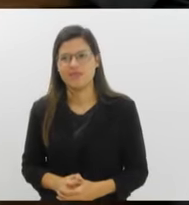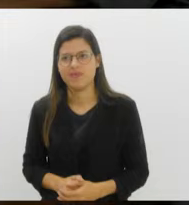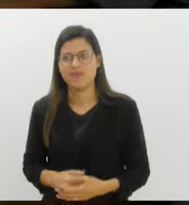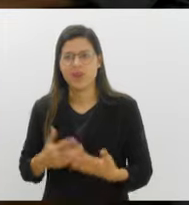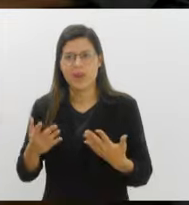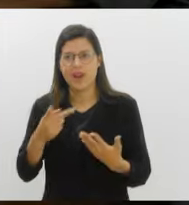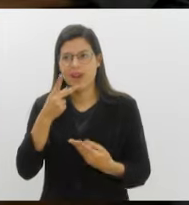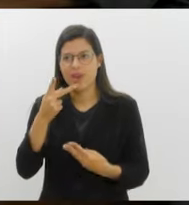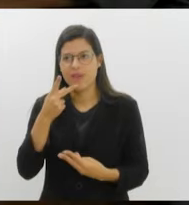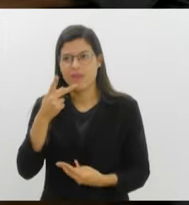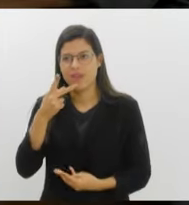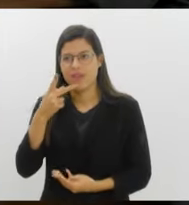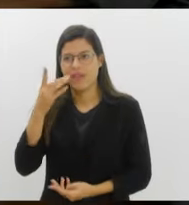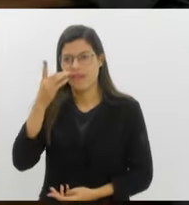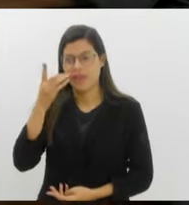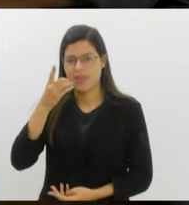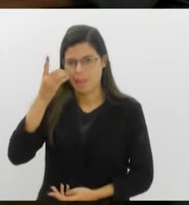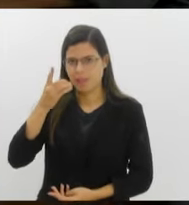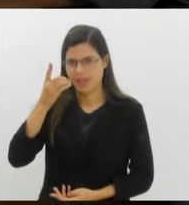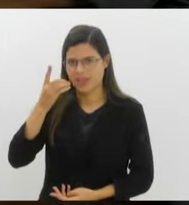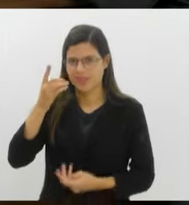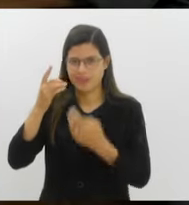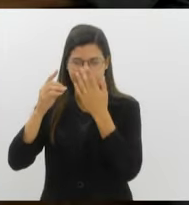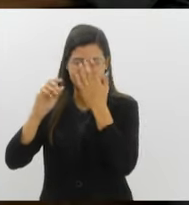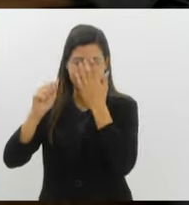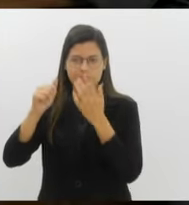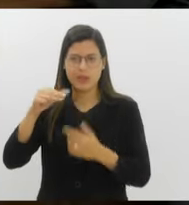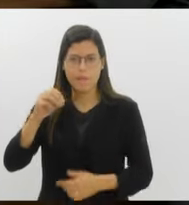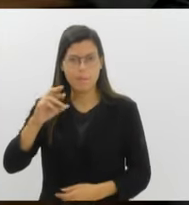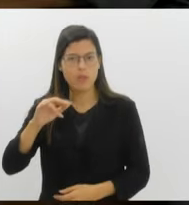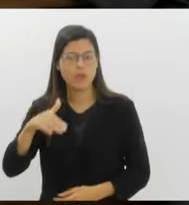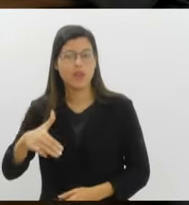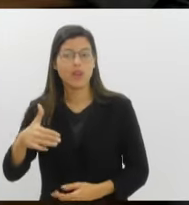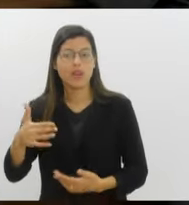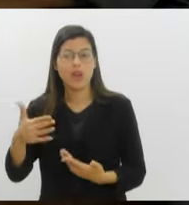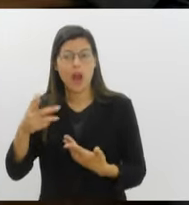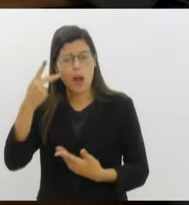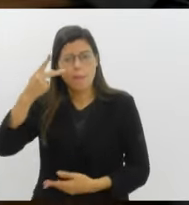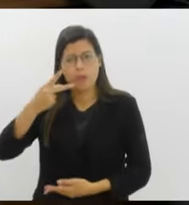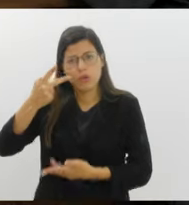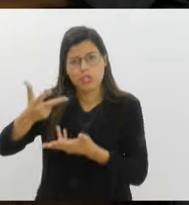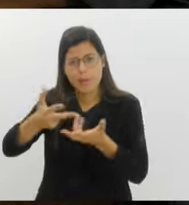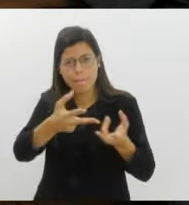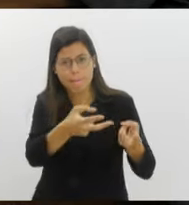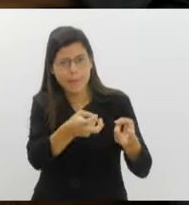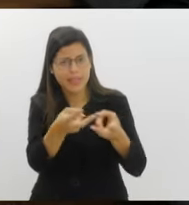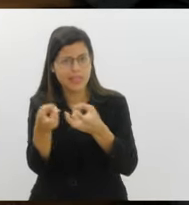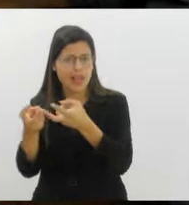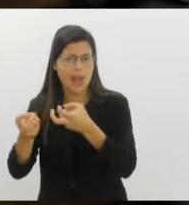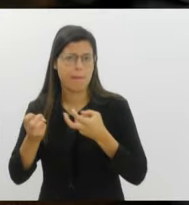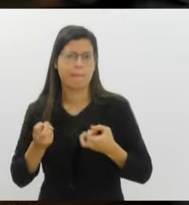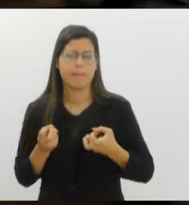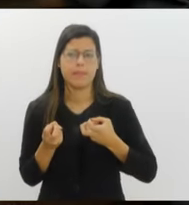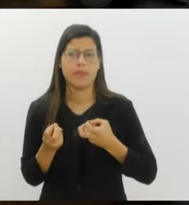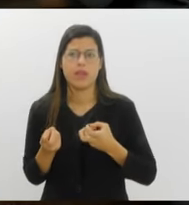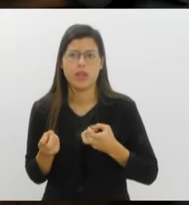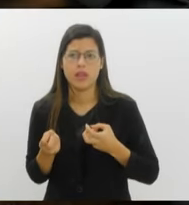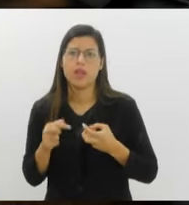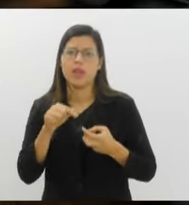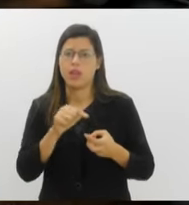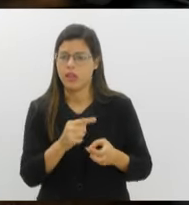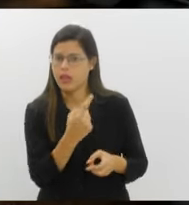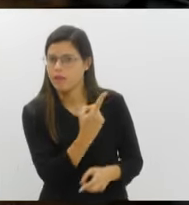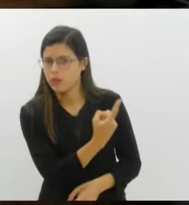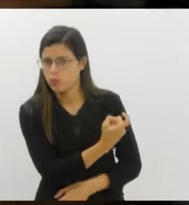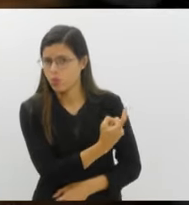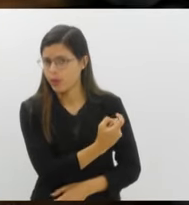que a política observa esses gestos. E cada vez mais ele está isolado.